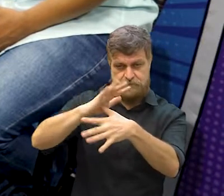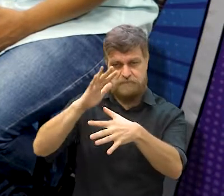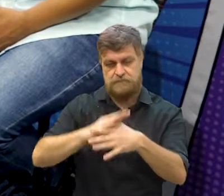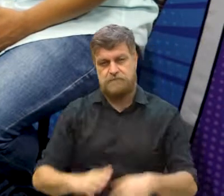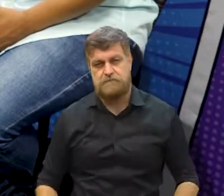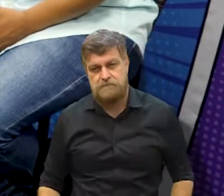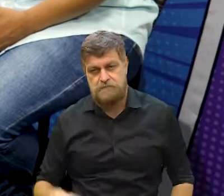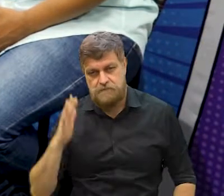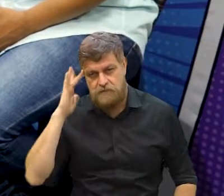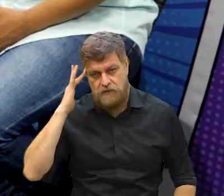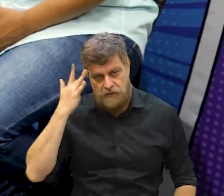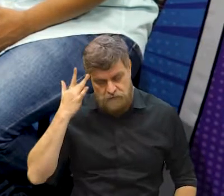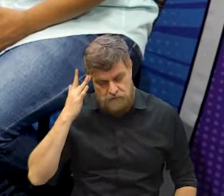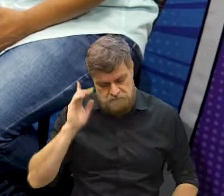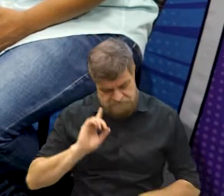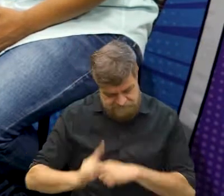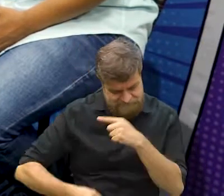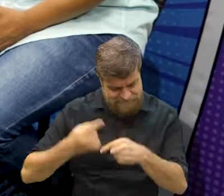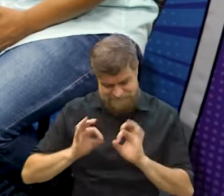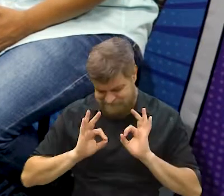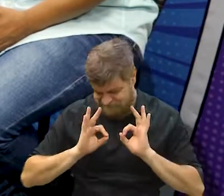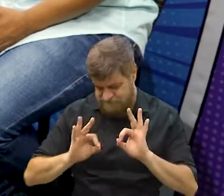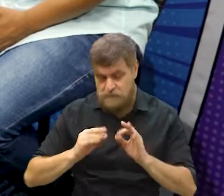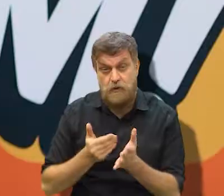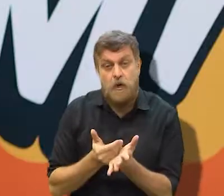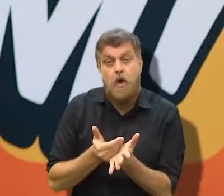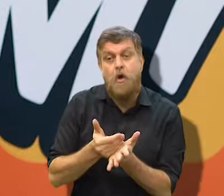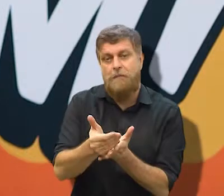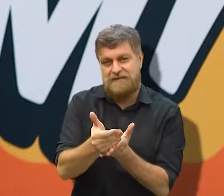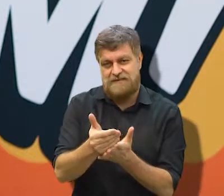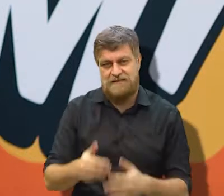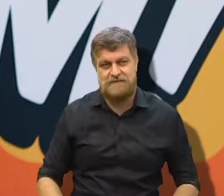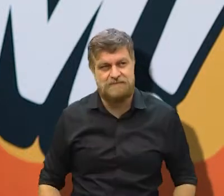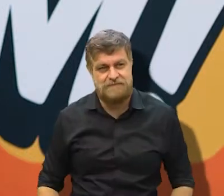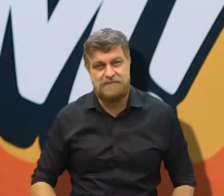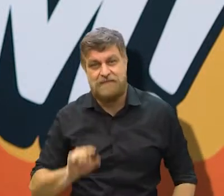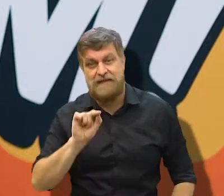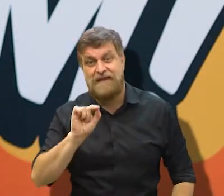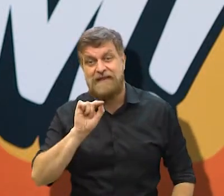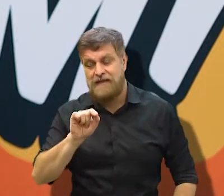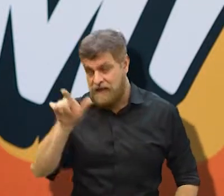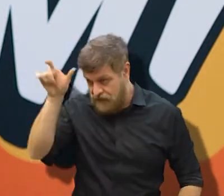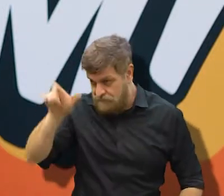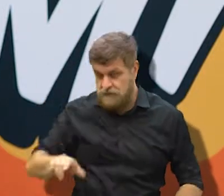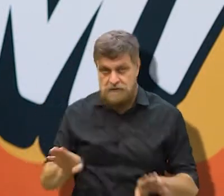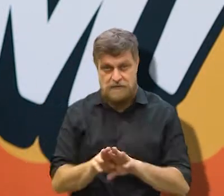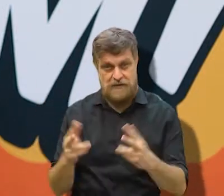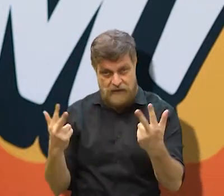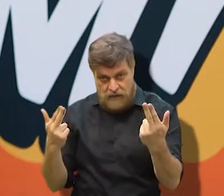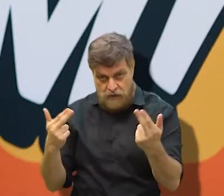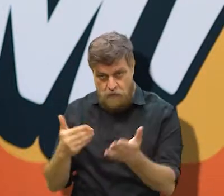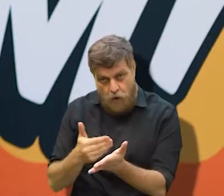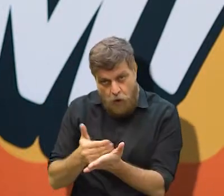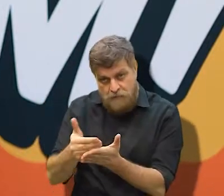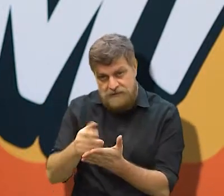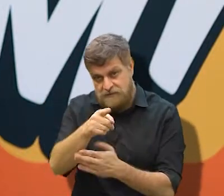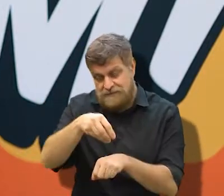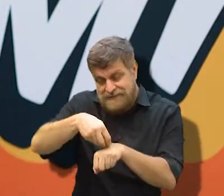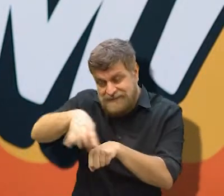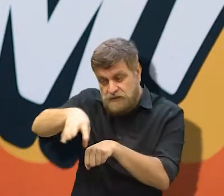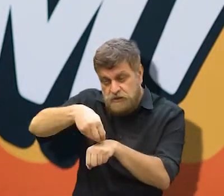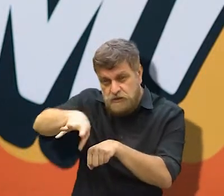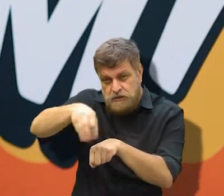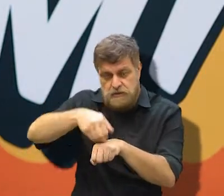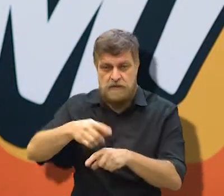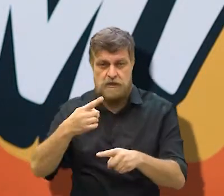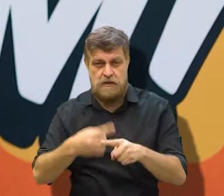e eu acho que o saldo está sendo muito positivo. Mas está só começando, hein, gente? E para quem está começando, Gabriel, dicas,